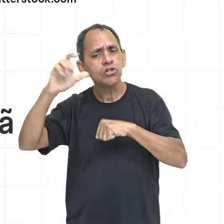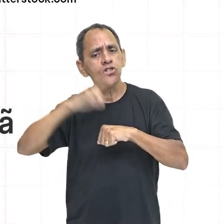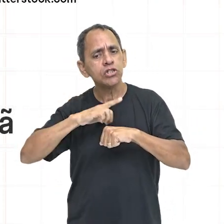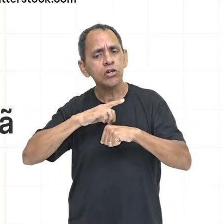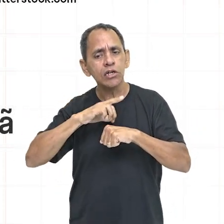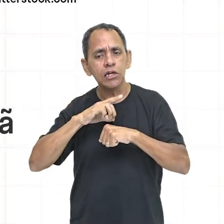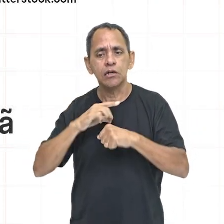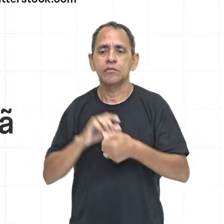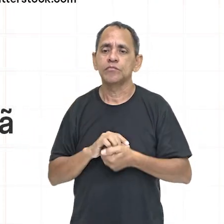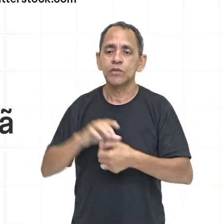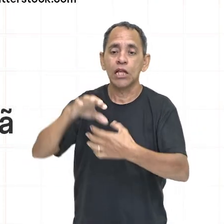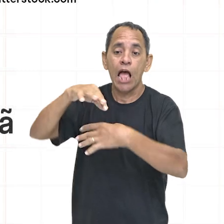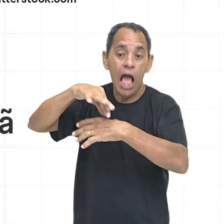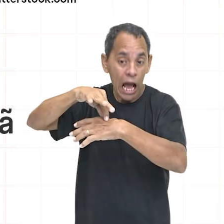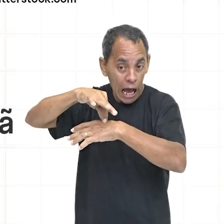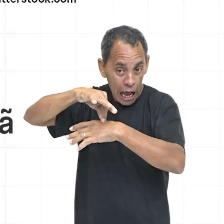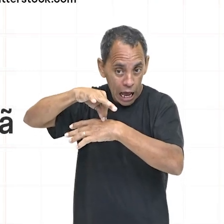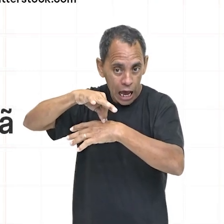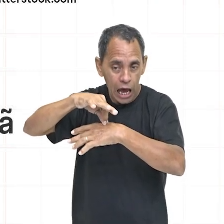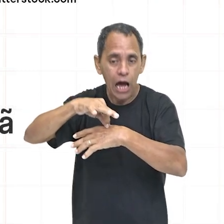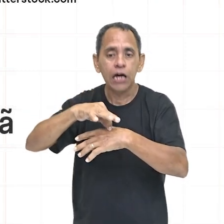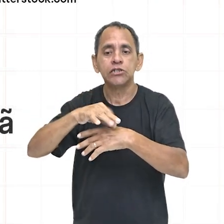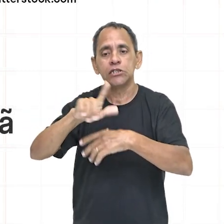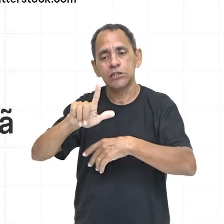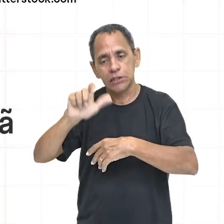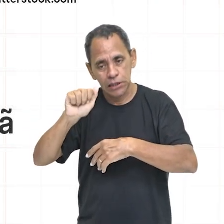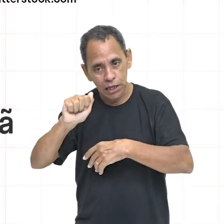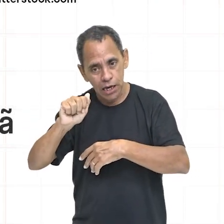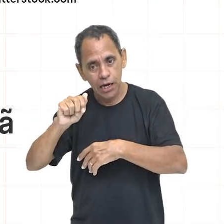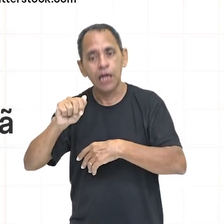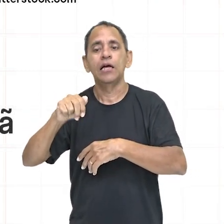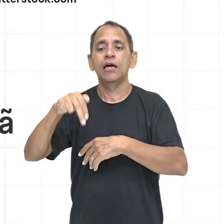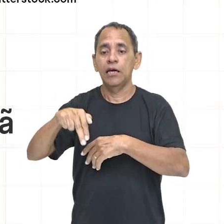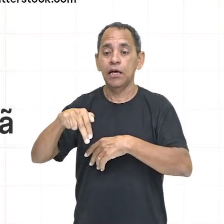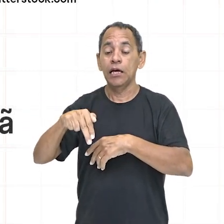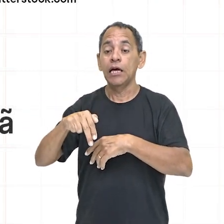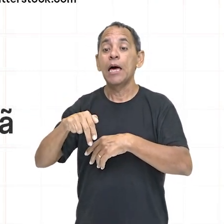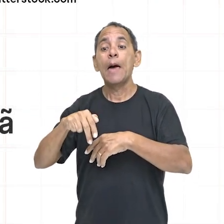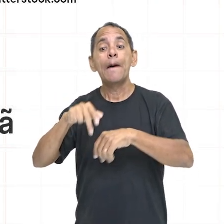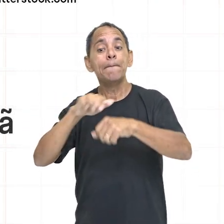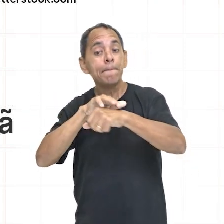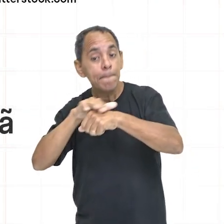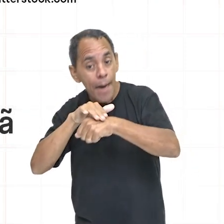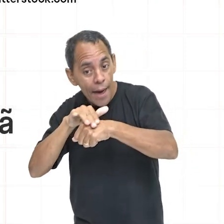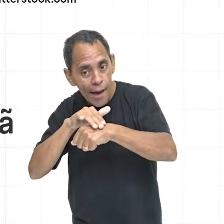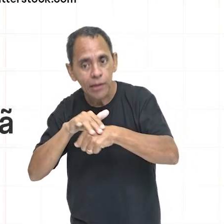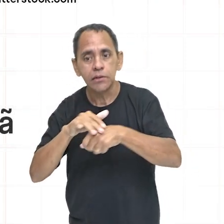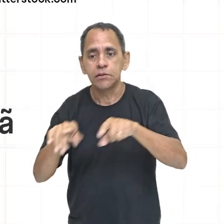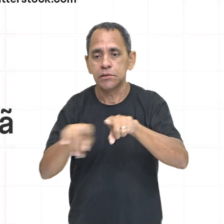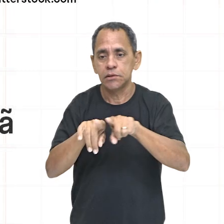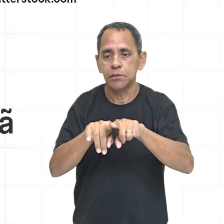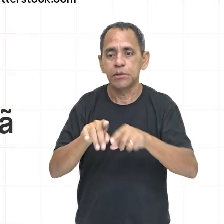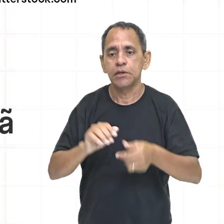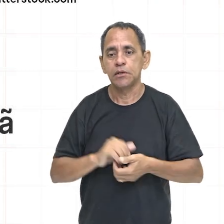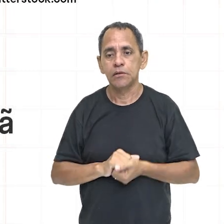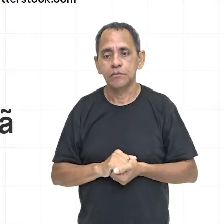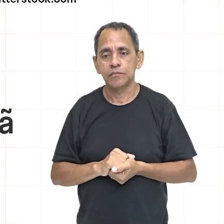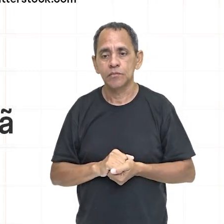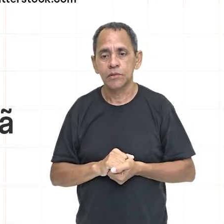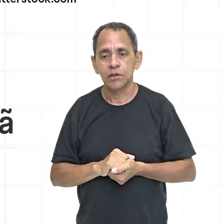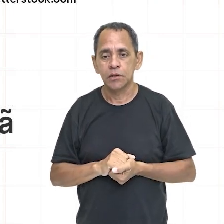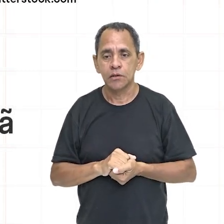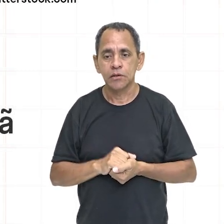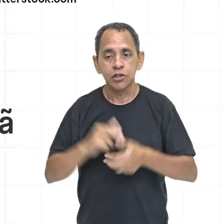carne, lã e de peles. Então vejam que as ovelhas não rendem